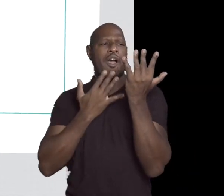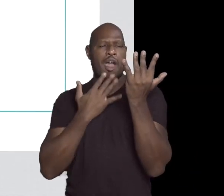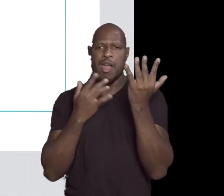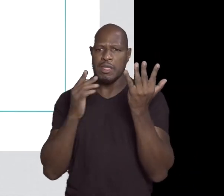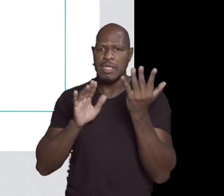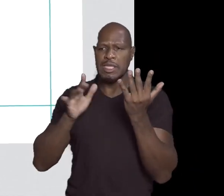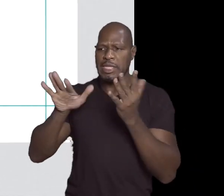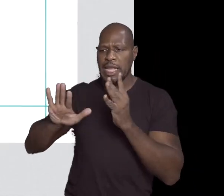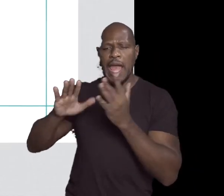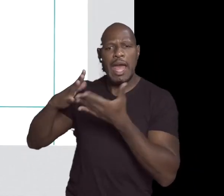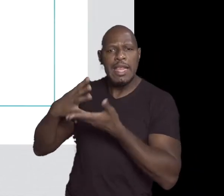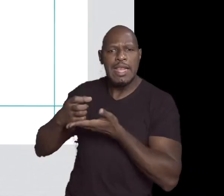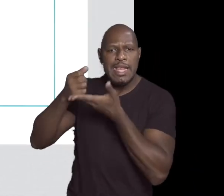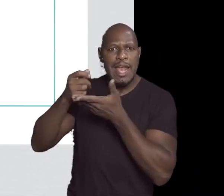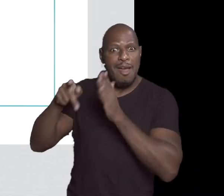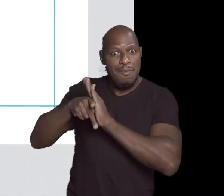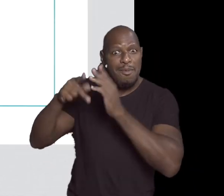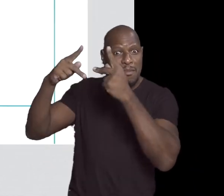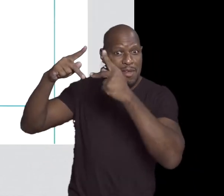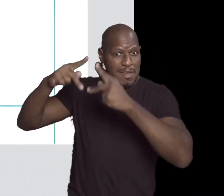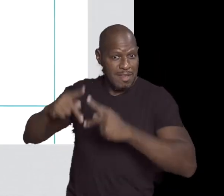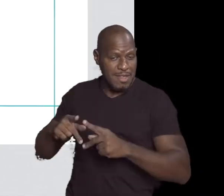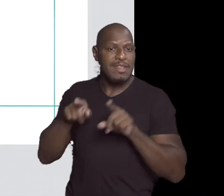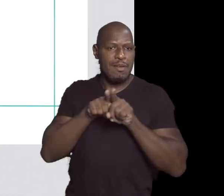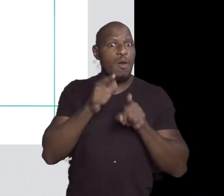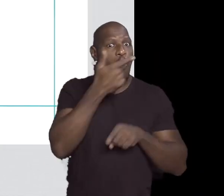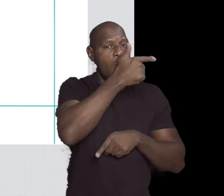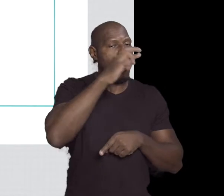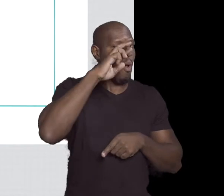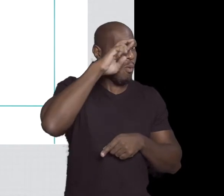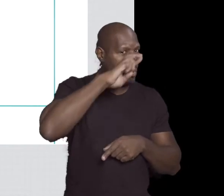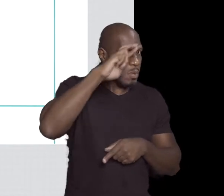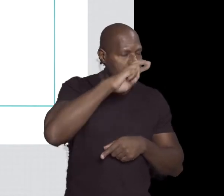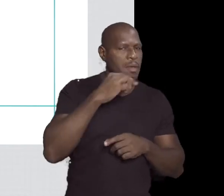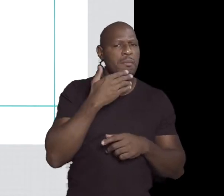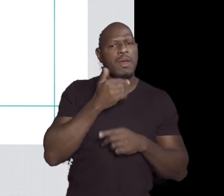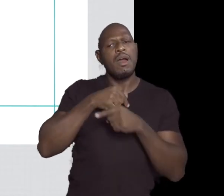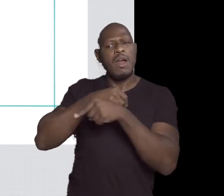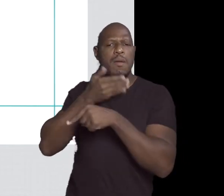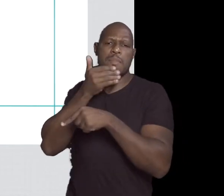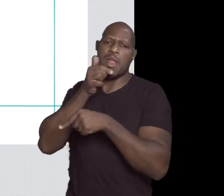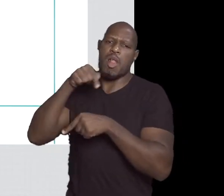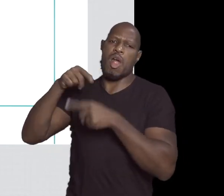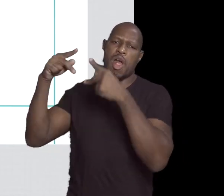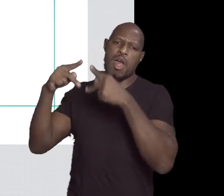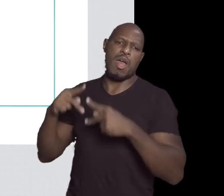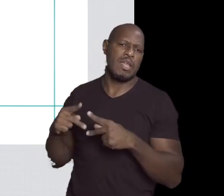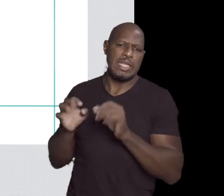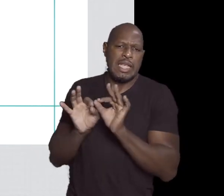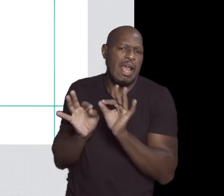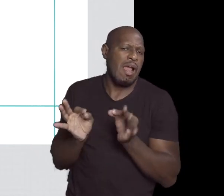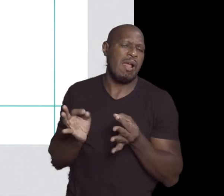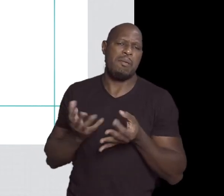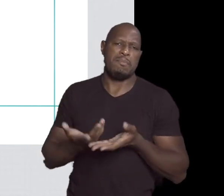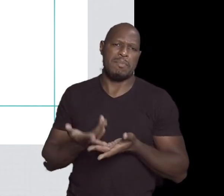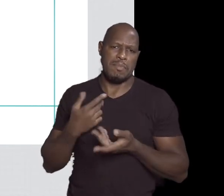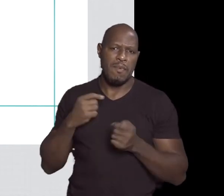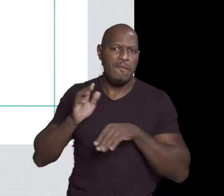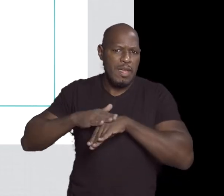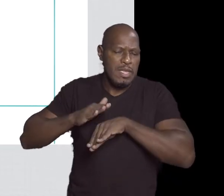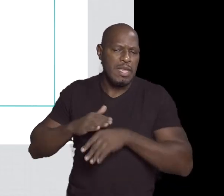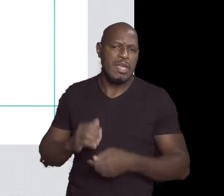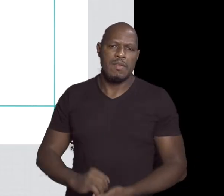deixar salvo no próprio programa. Isso o Photoshop também faz, mas eu considero no Procreate mais simples de